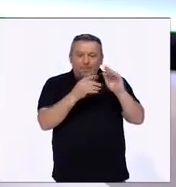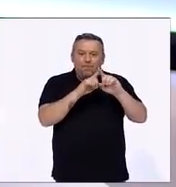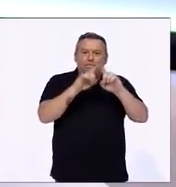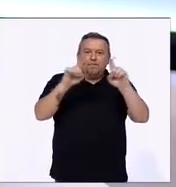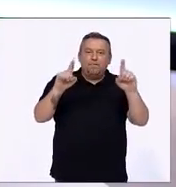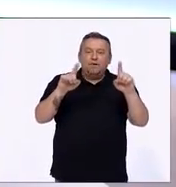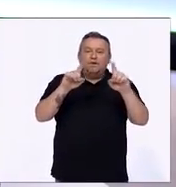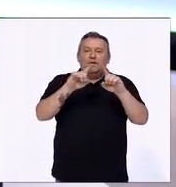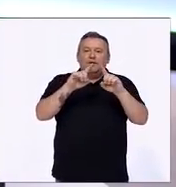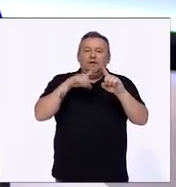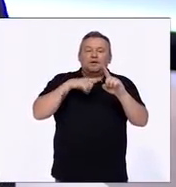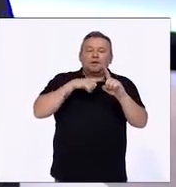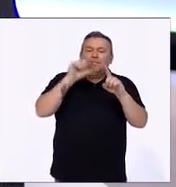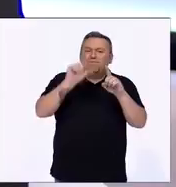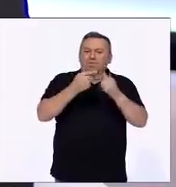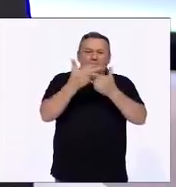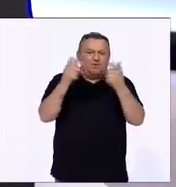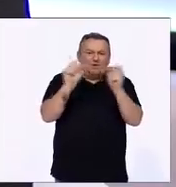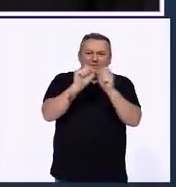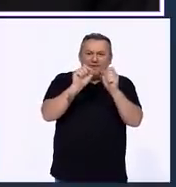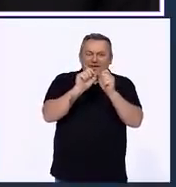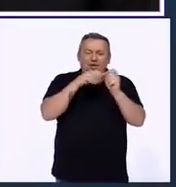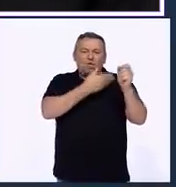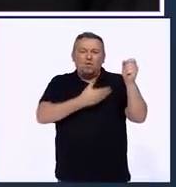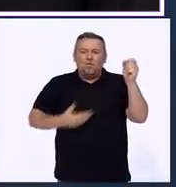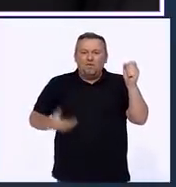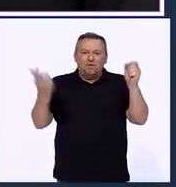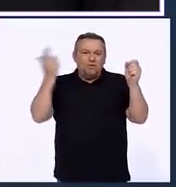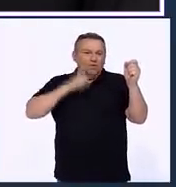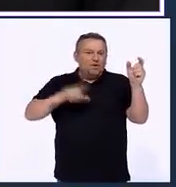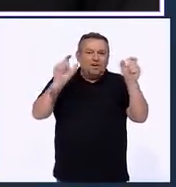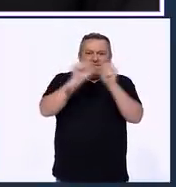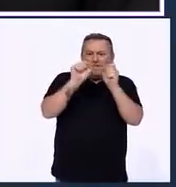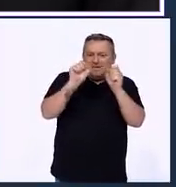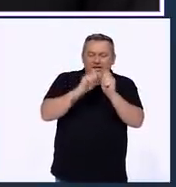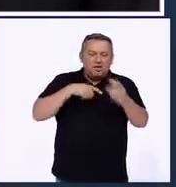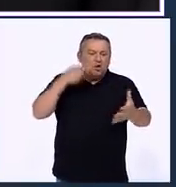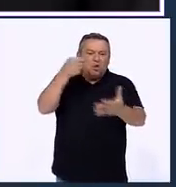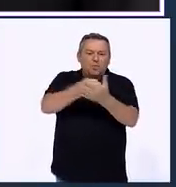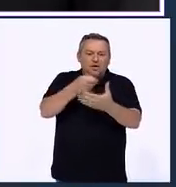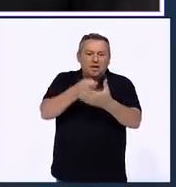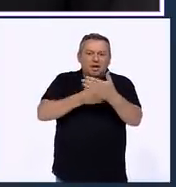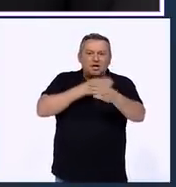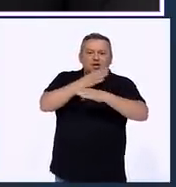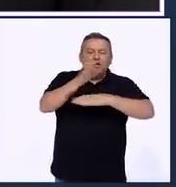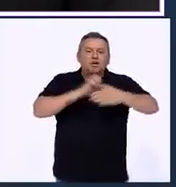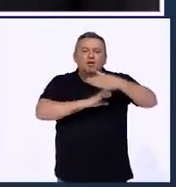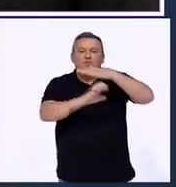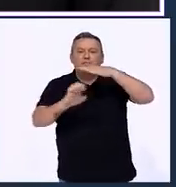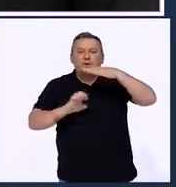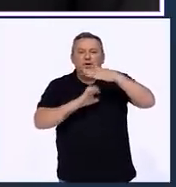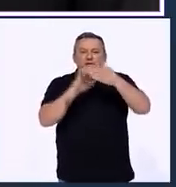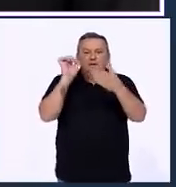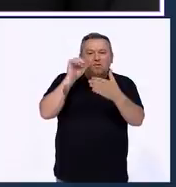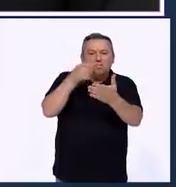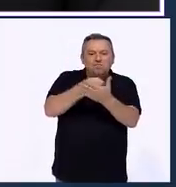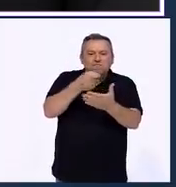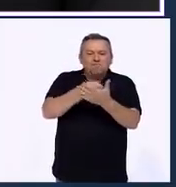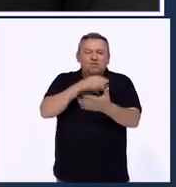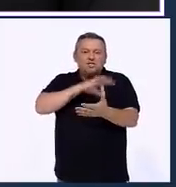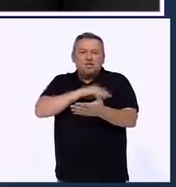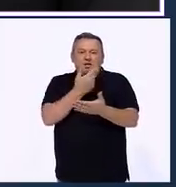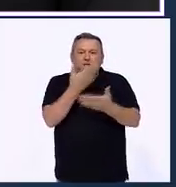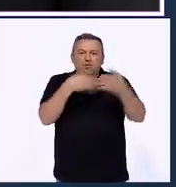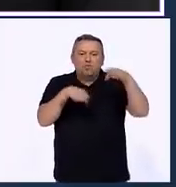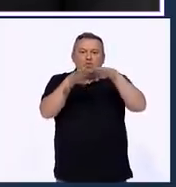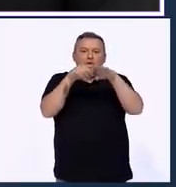Há pouco que se fazer, o Estado não pode chegar dentro de uma empresa e obrigar que as mulheres tenham o mesmo salário que os homens, por exemplo.